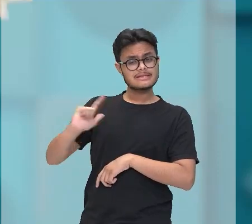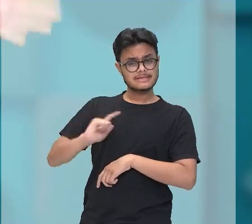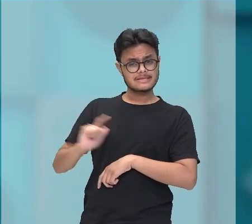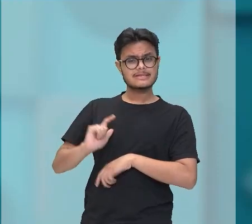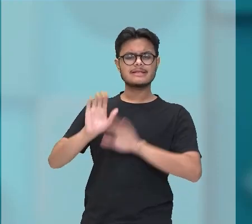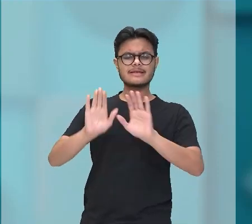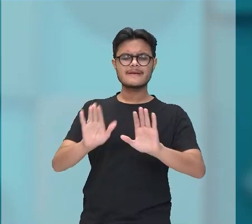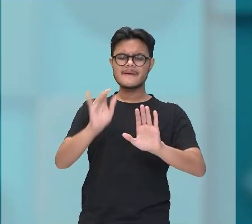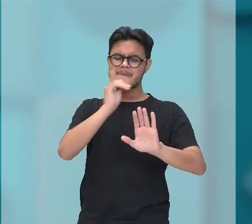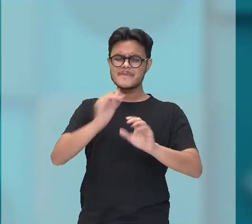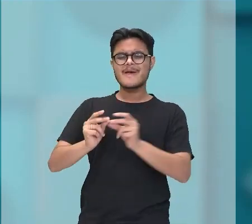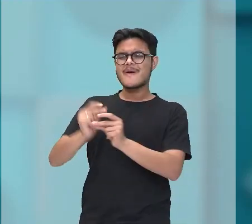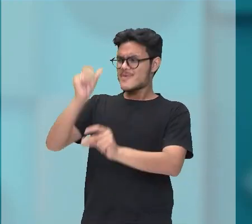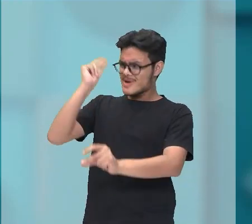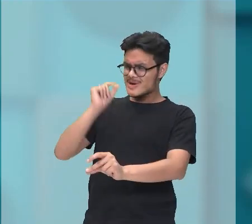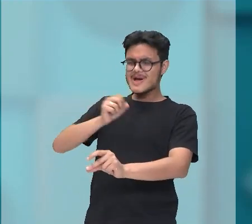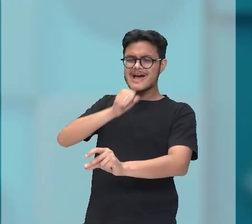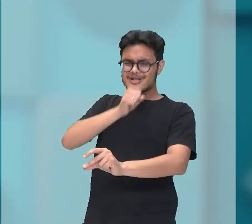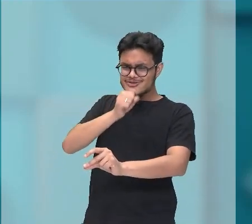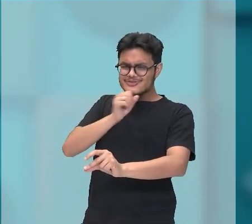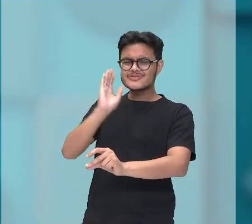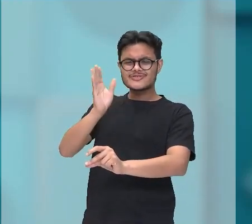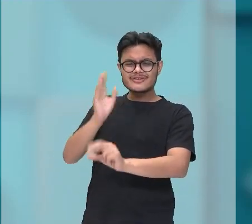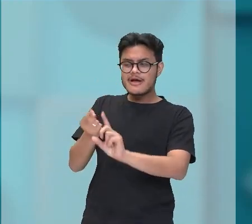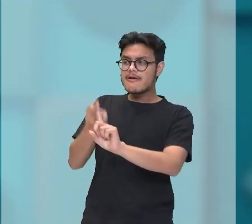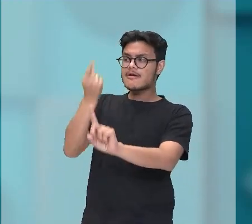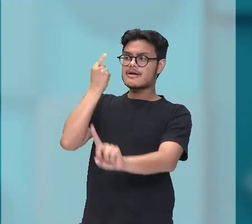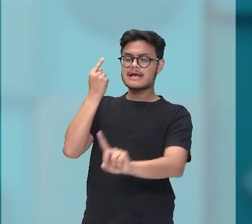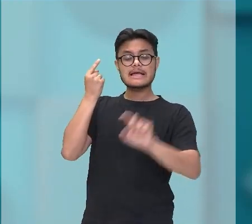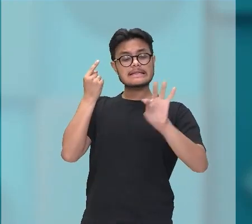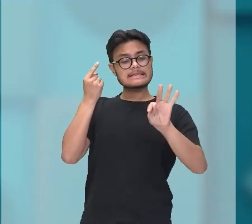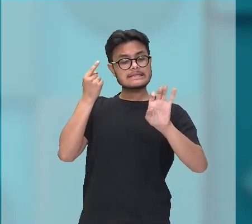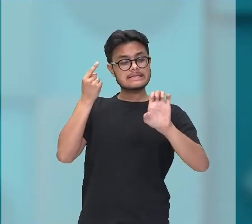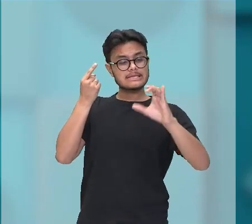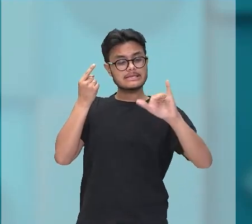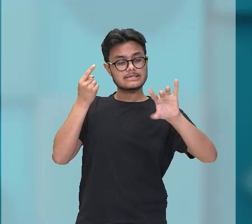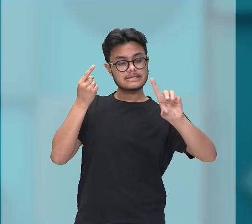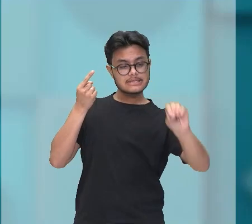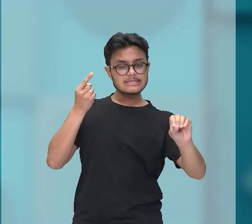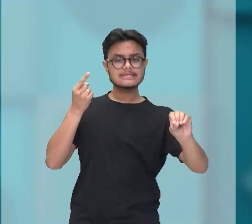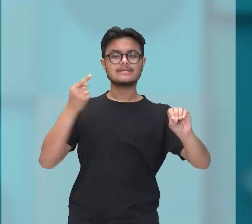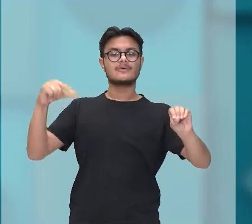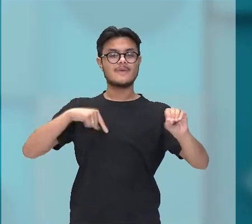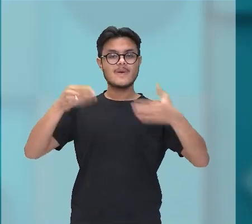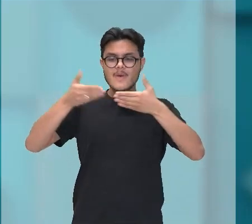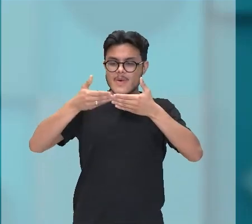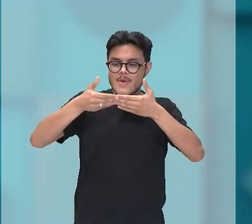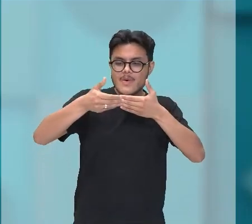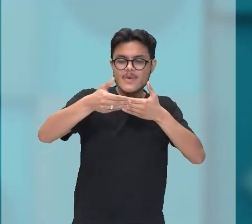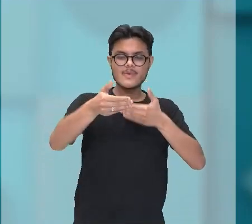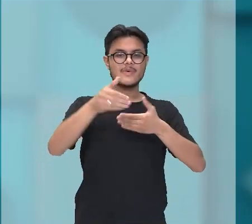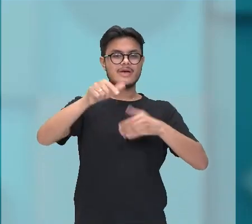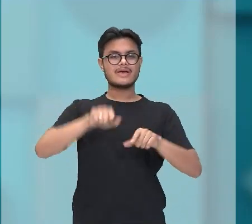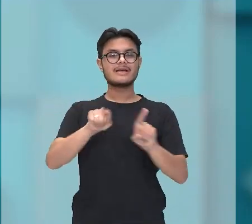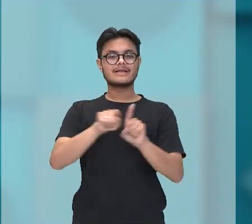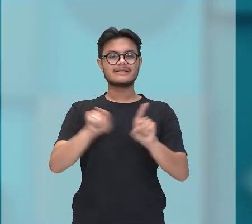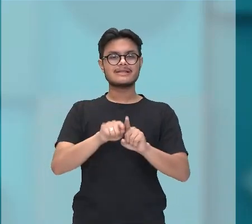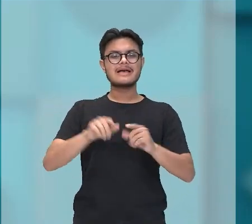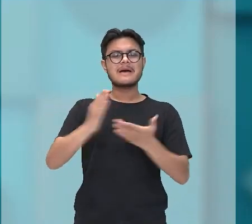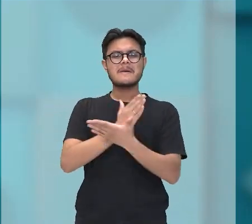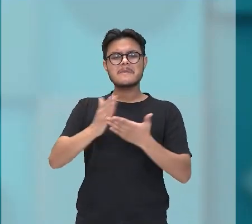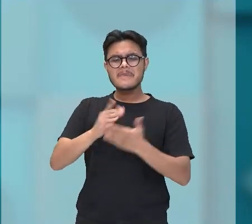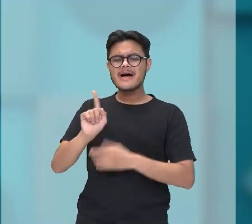Vamos dizer assim, que a palavra texto e a palavra tecido evoluíram de uma mesma palavra lá do latim,